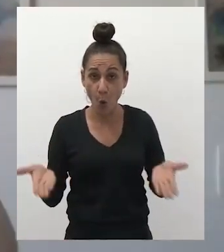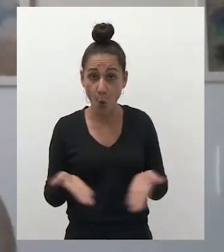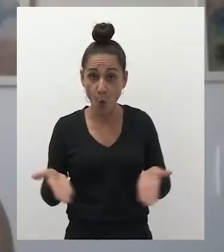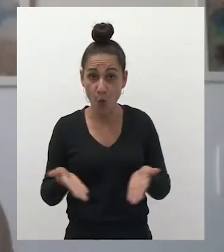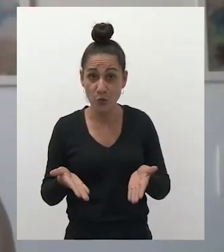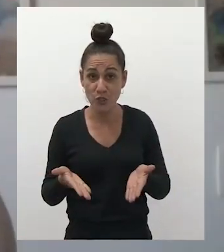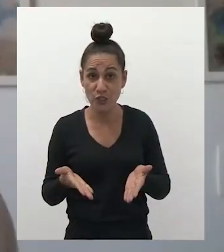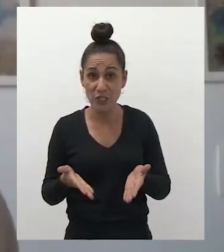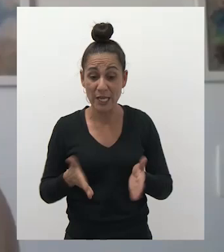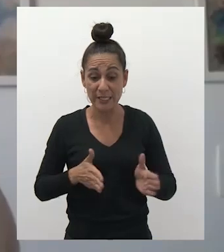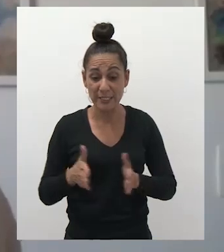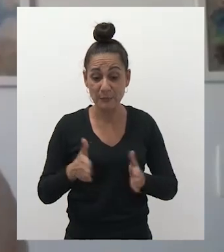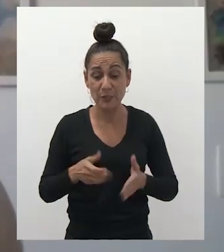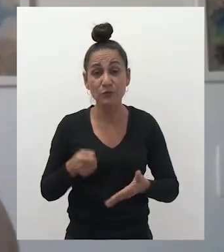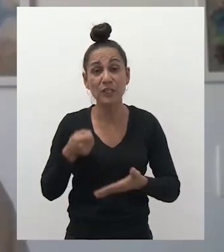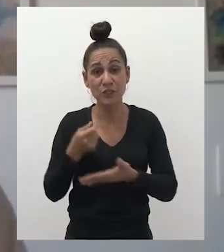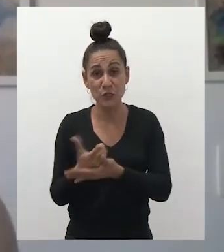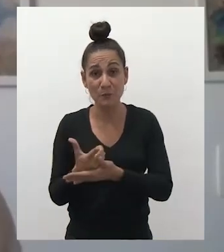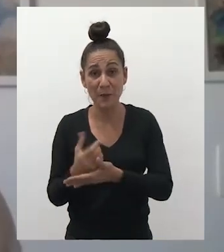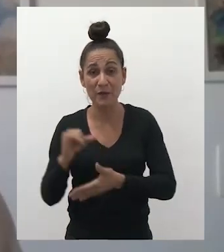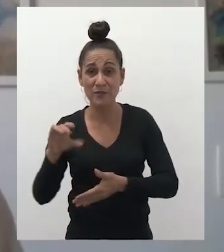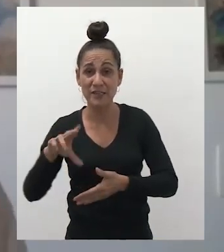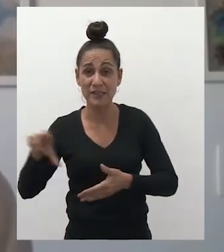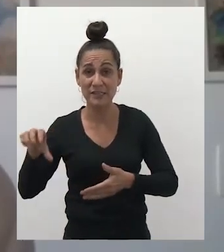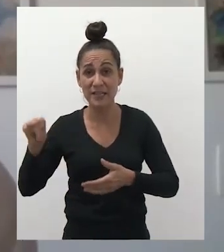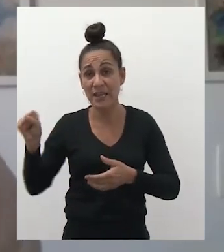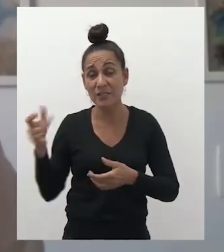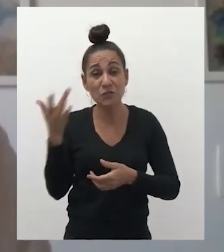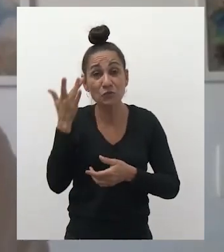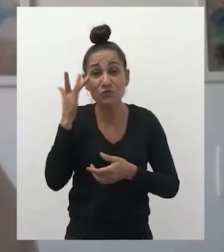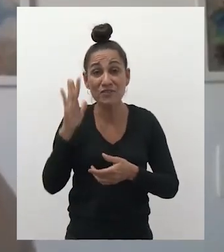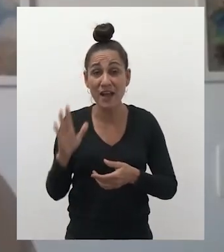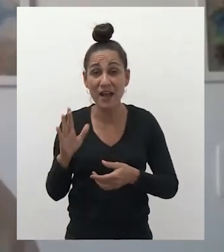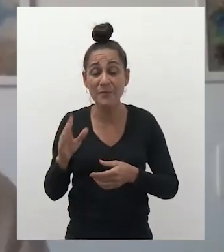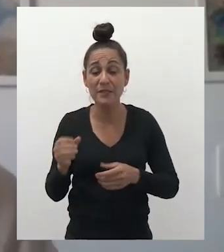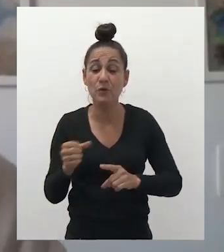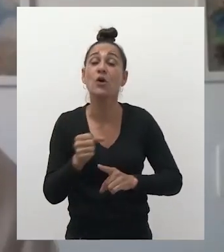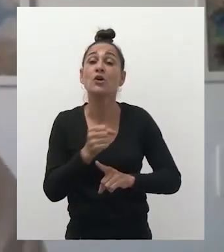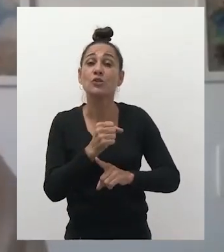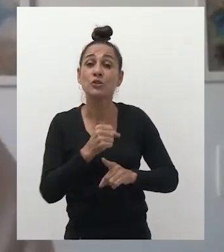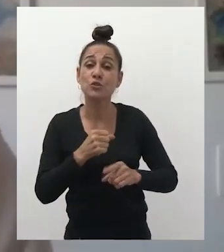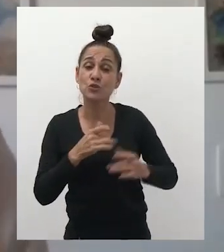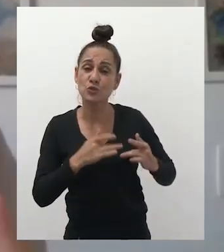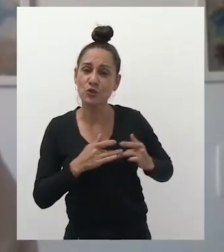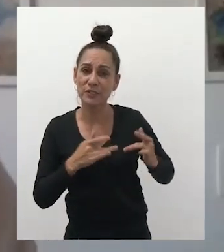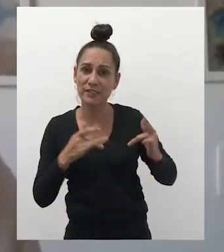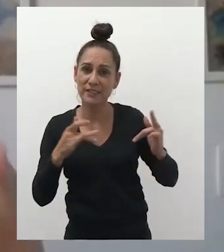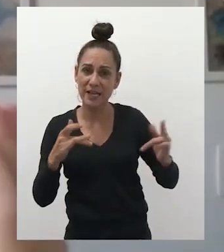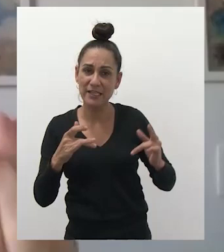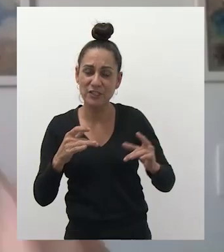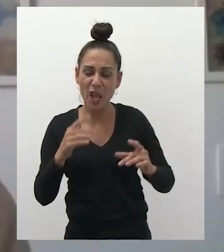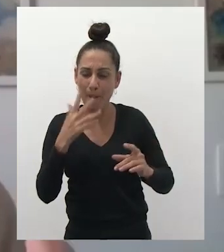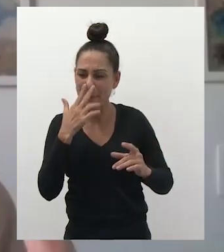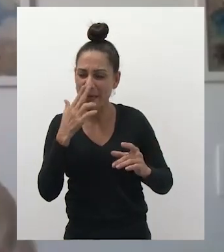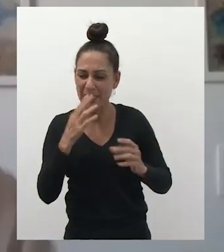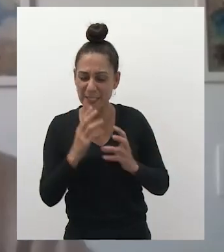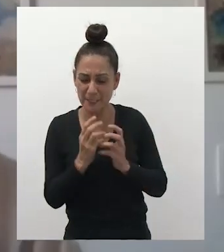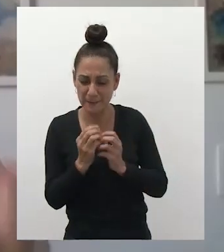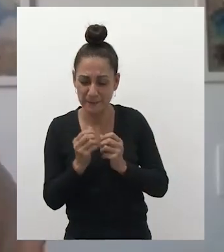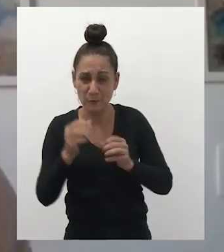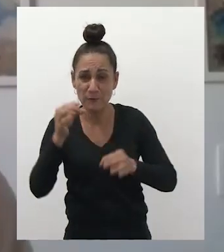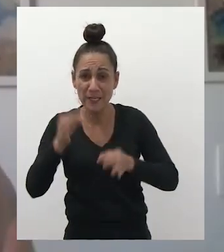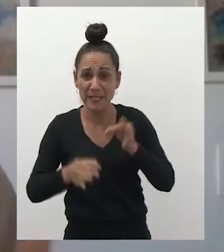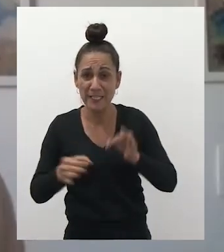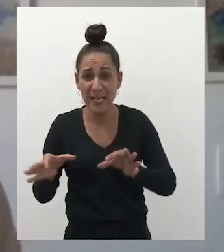também recolhem. Essa é a ideia, portanto. Solidariedade, ela exprime um conteúdo jurídico,